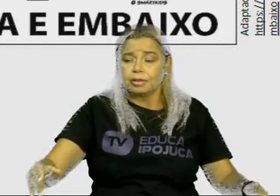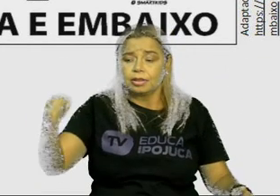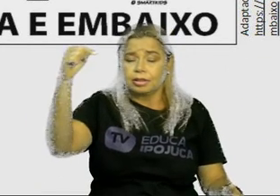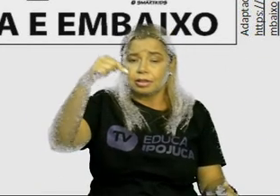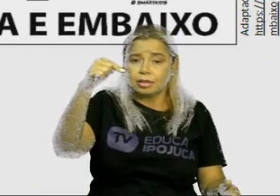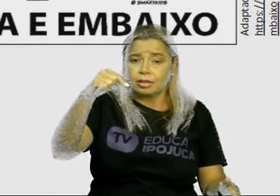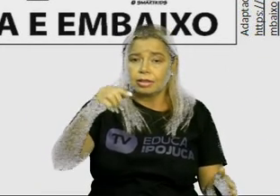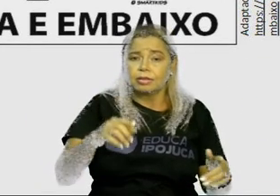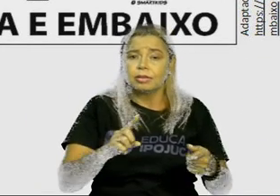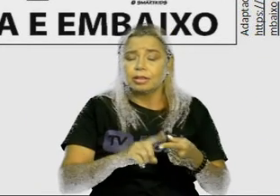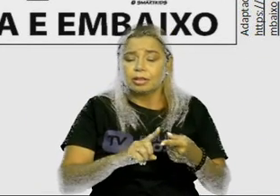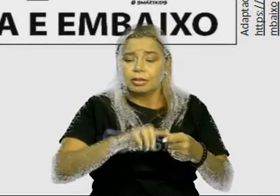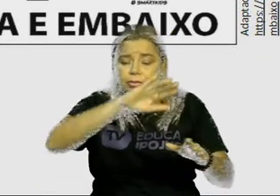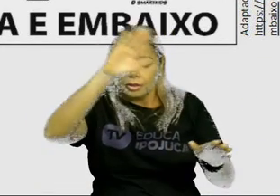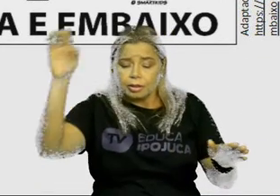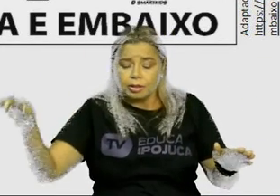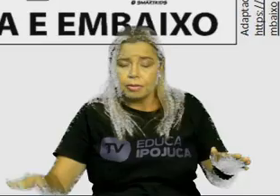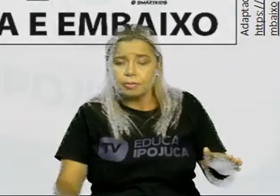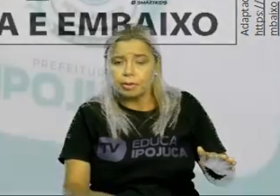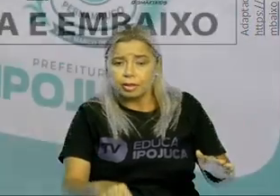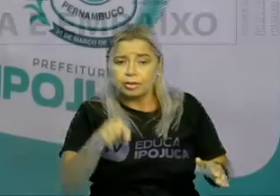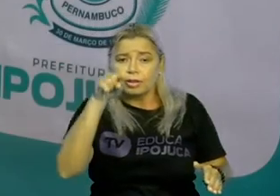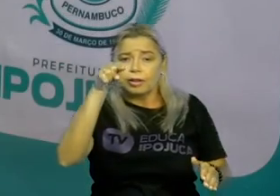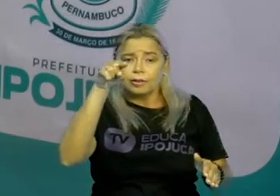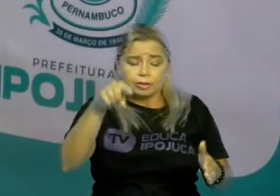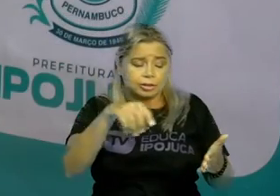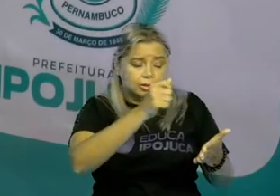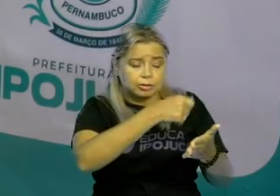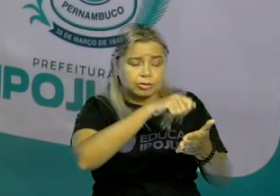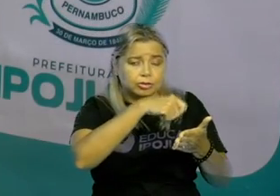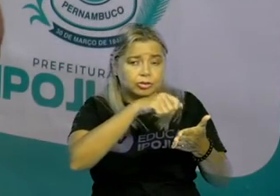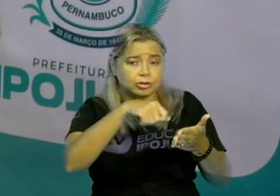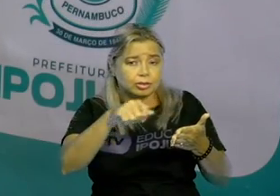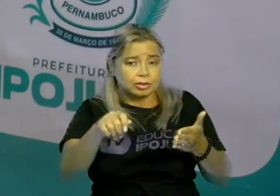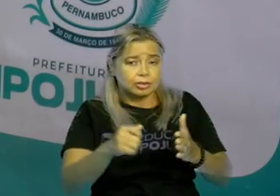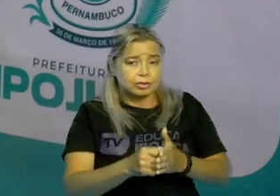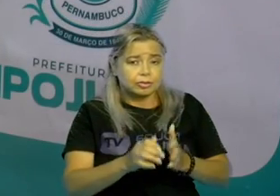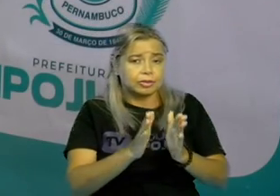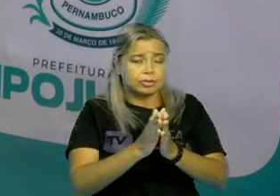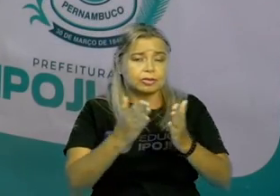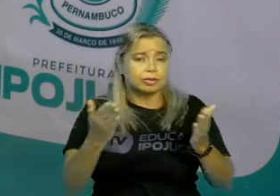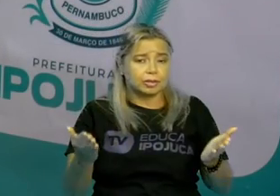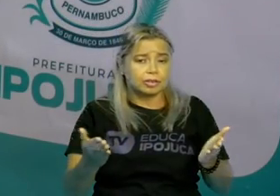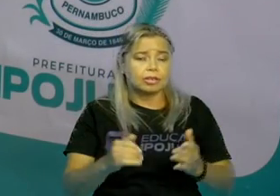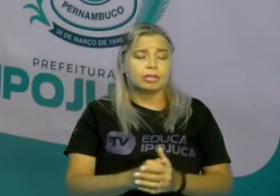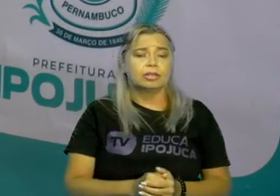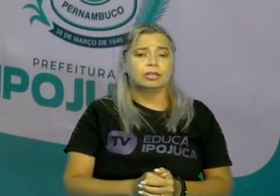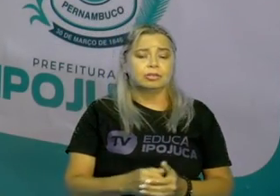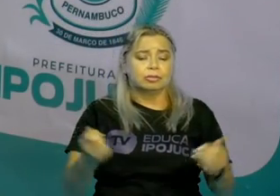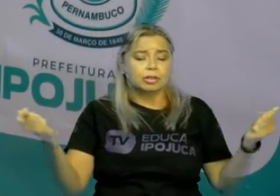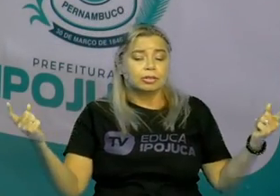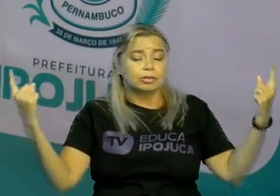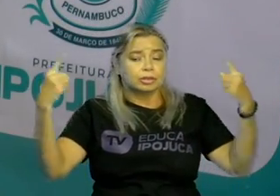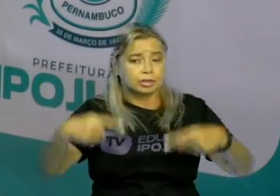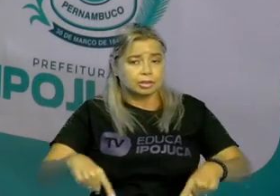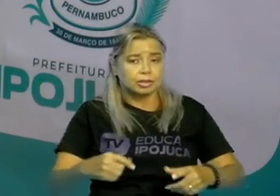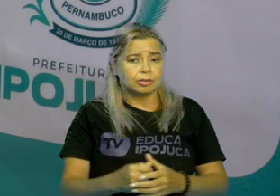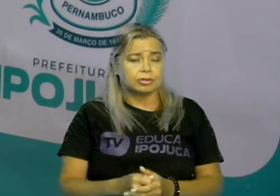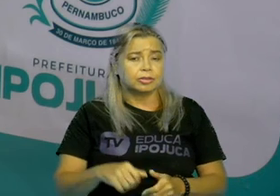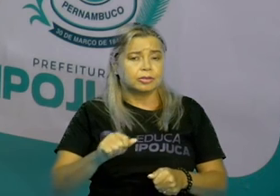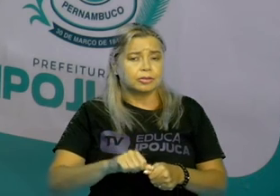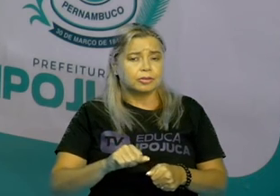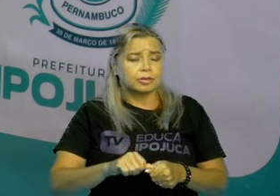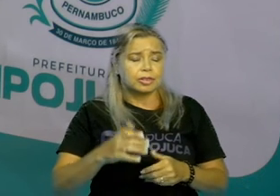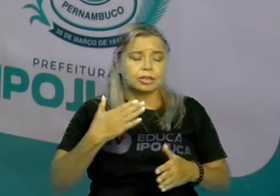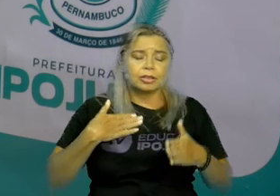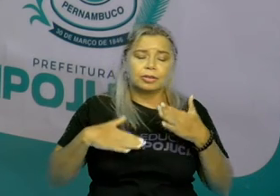mesa. Registre aí nesse nosso desafio, né? Faça com atenção